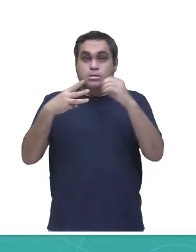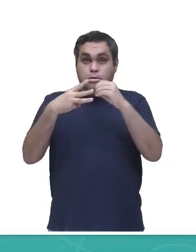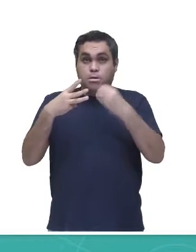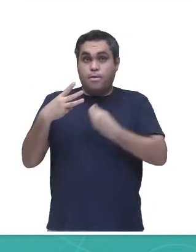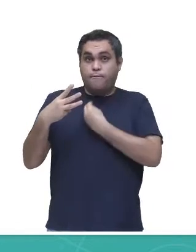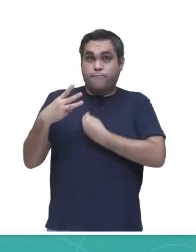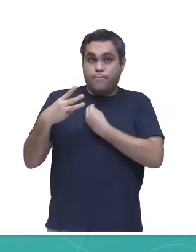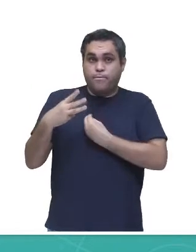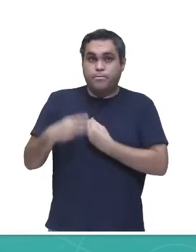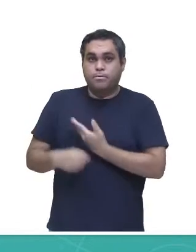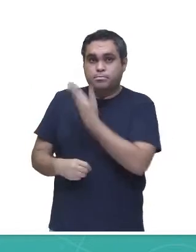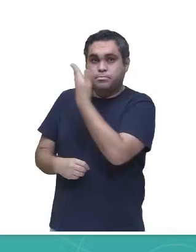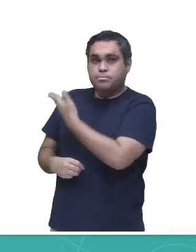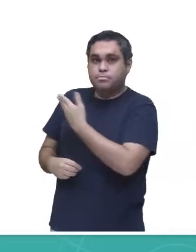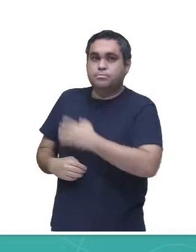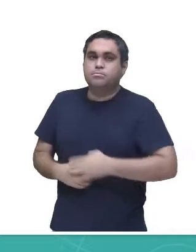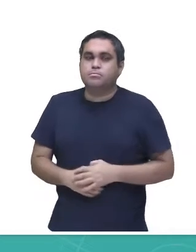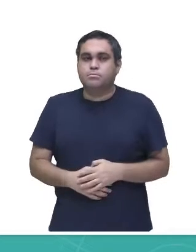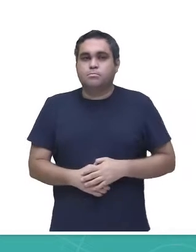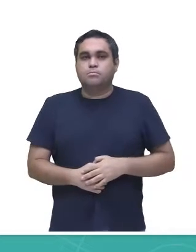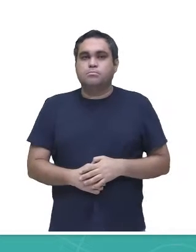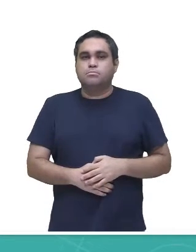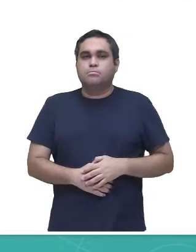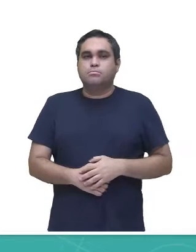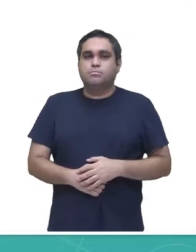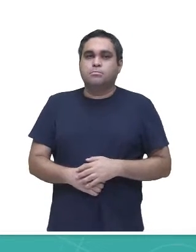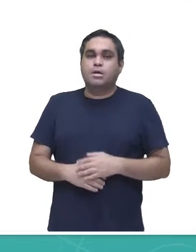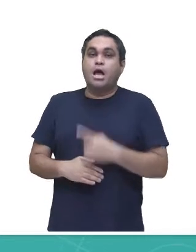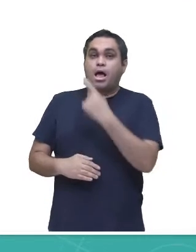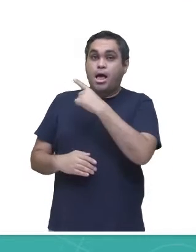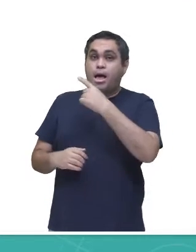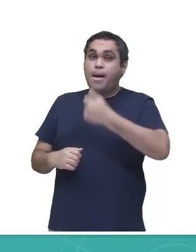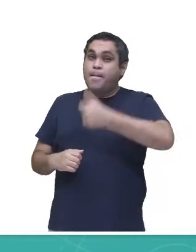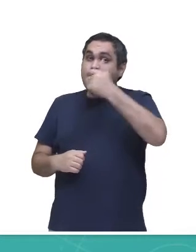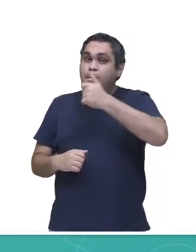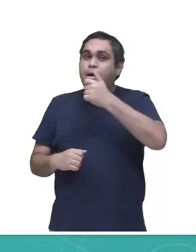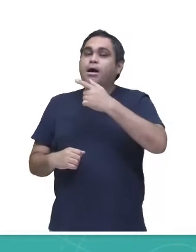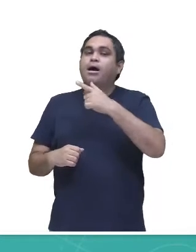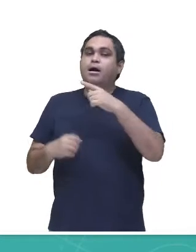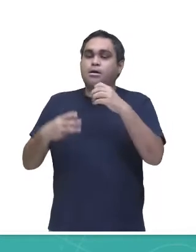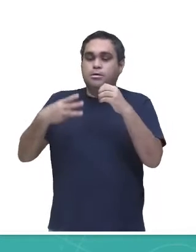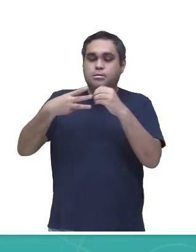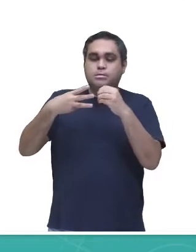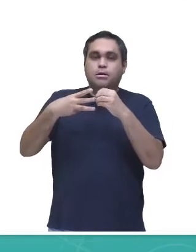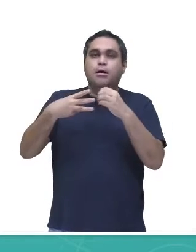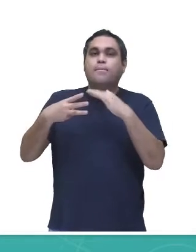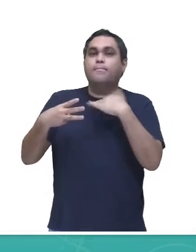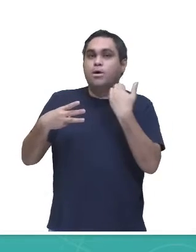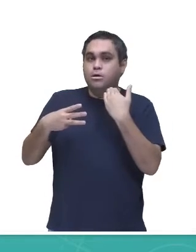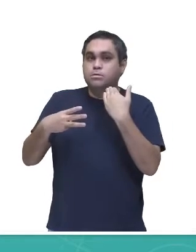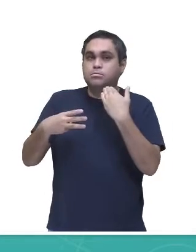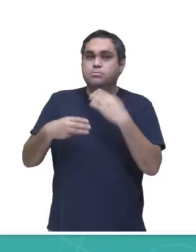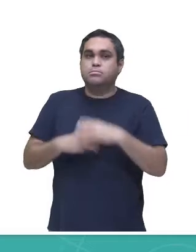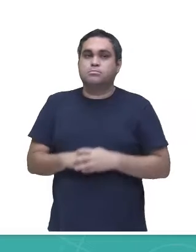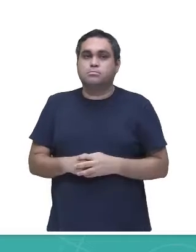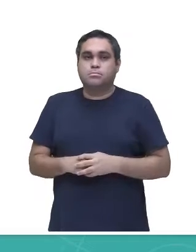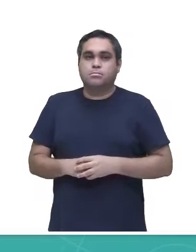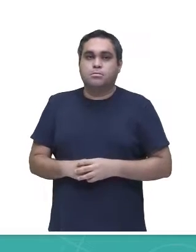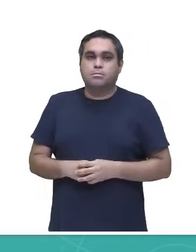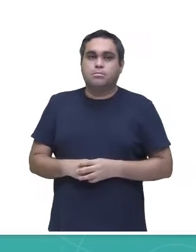têm mais função, não têm mais atividades, e elas vão se depositando nessa parte superior aí da epiderme. É onde